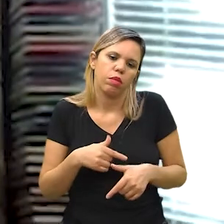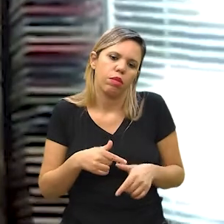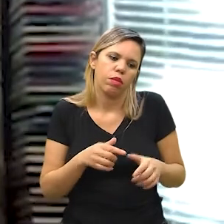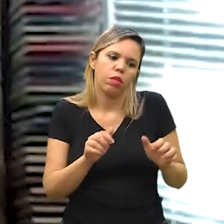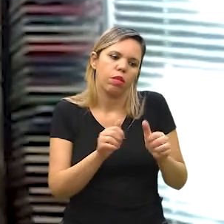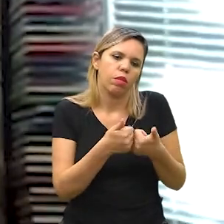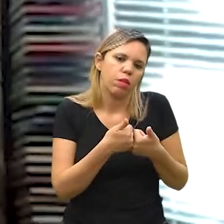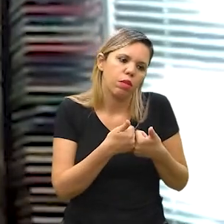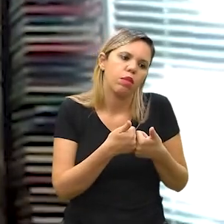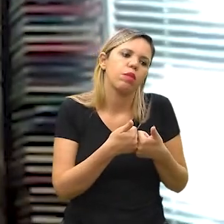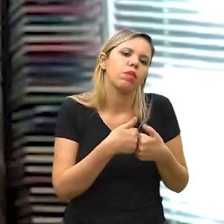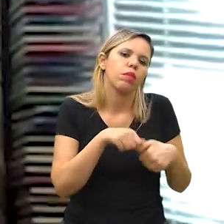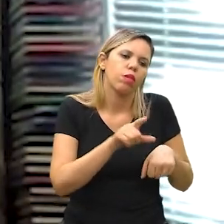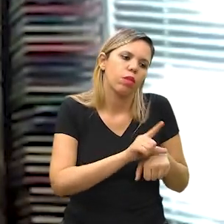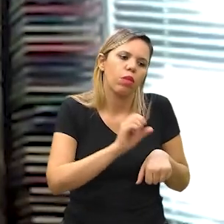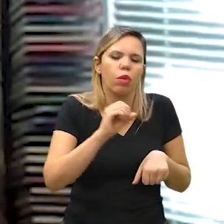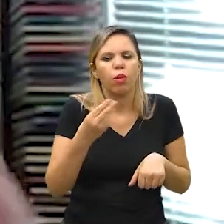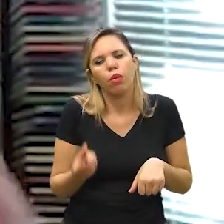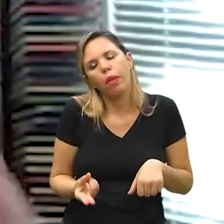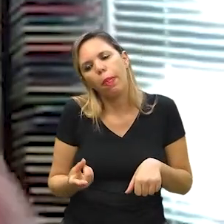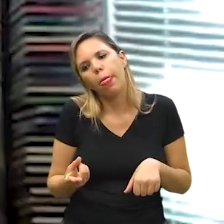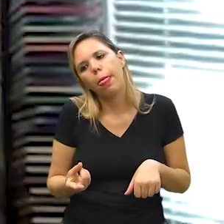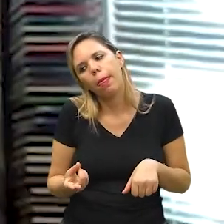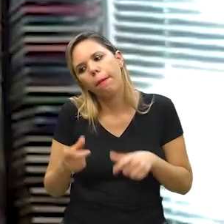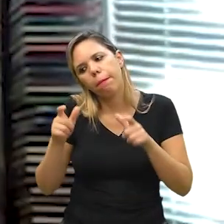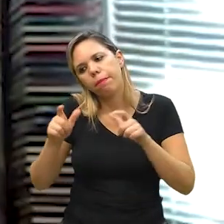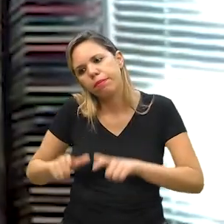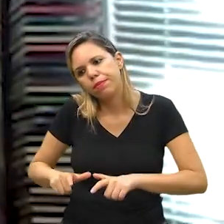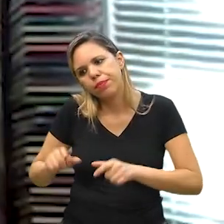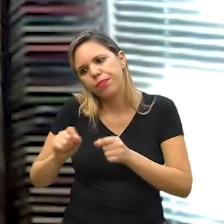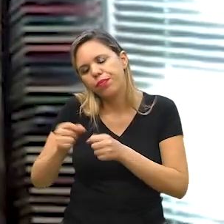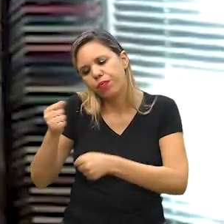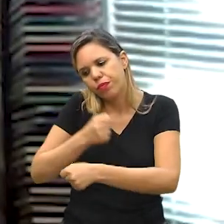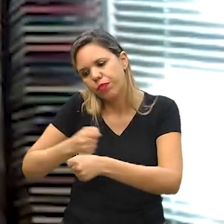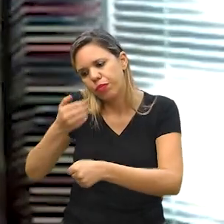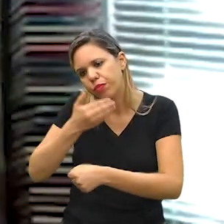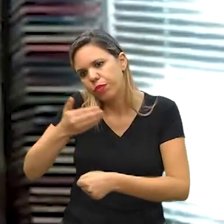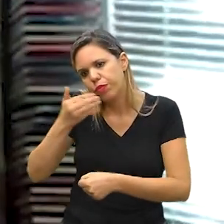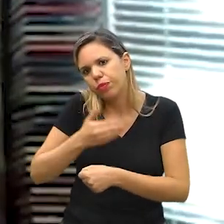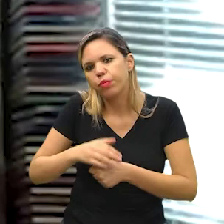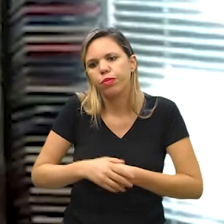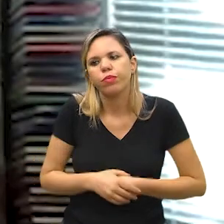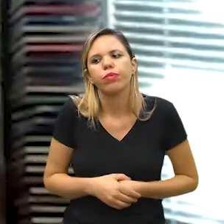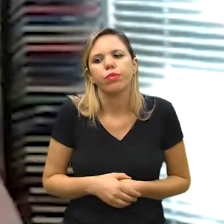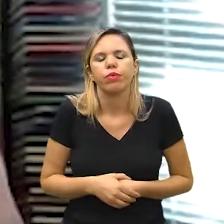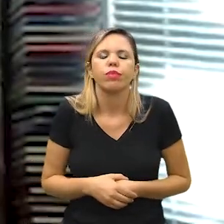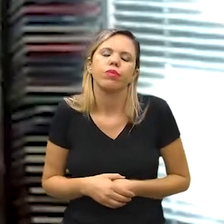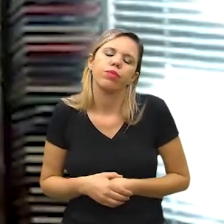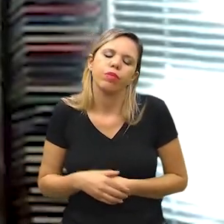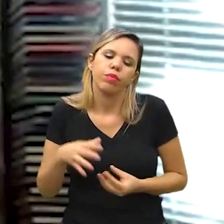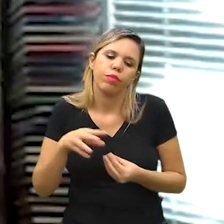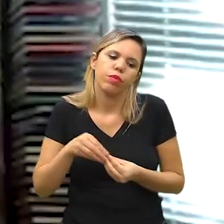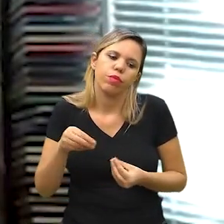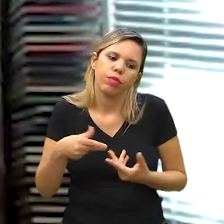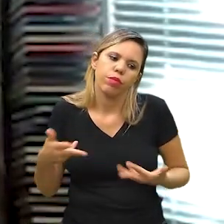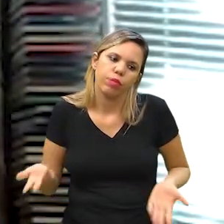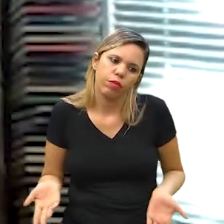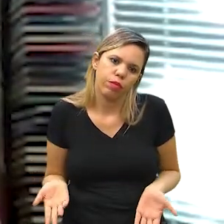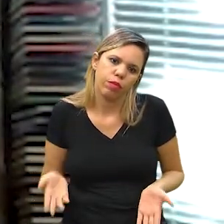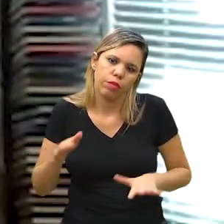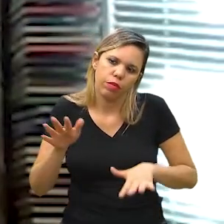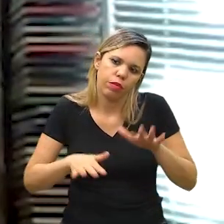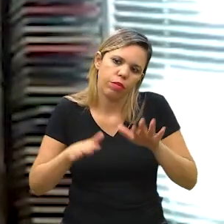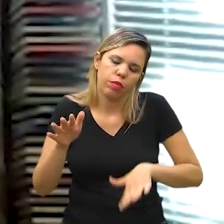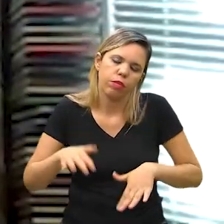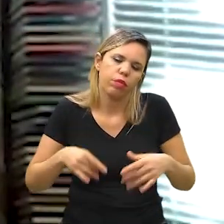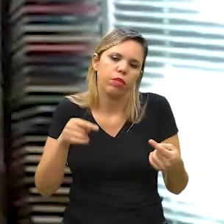de uma mini padaria, de um espaço para se fazer bolos e doces, uma salgadeira, né? Isso